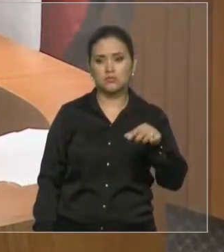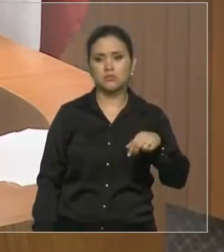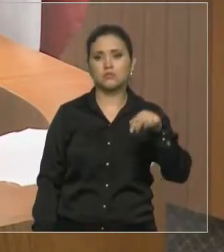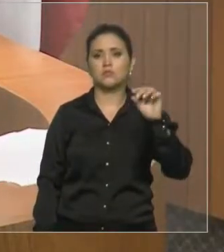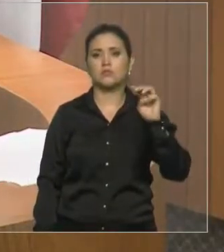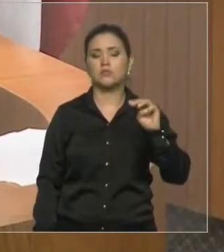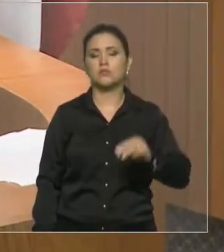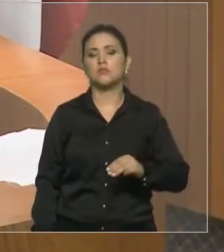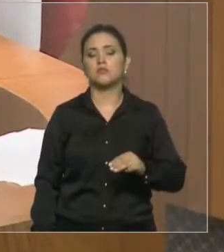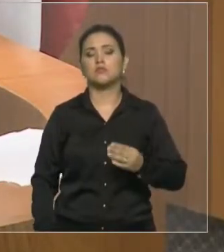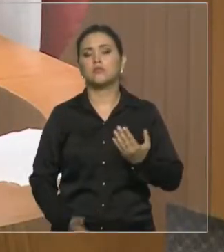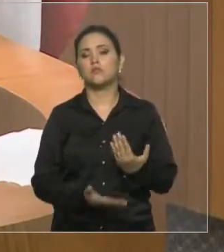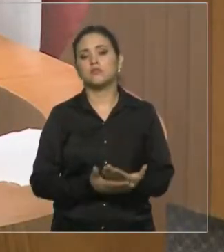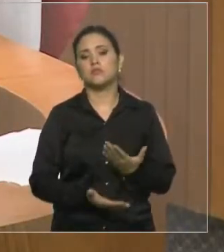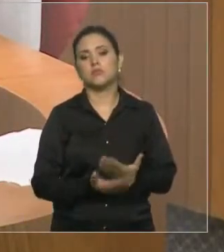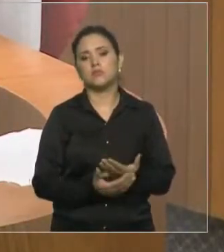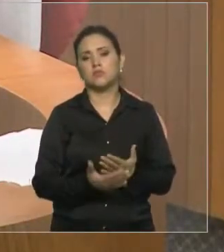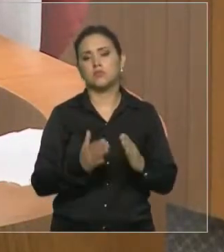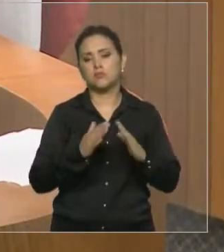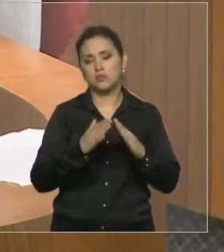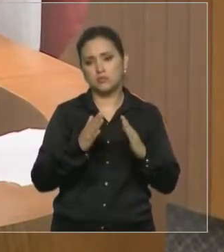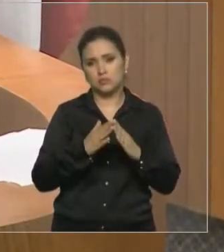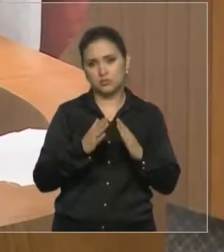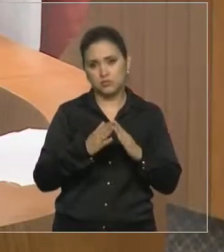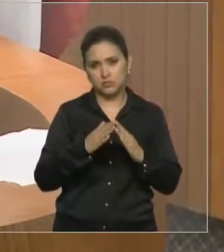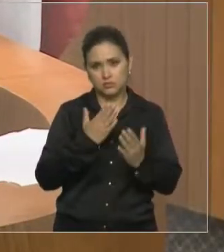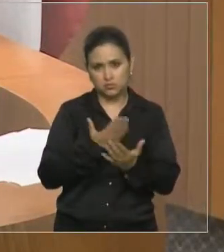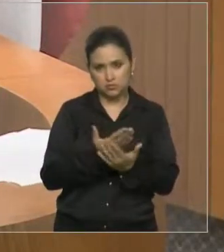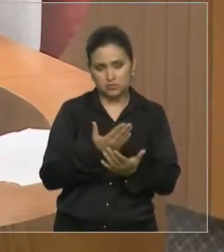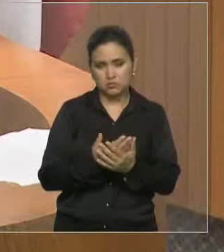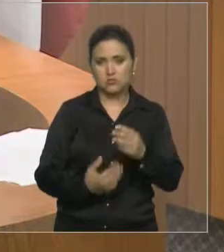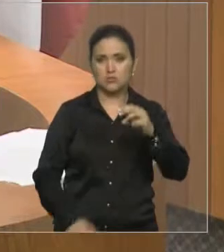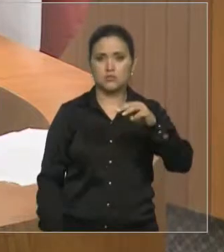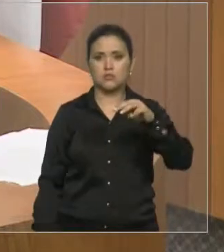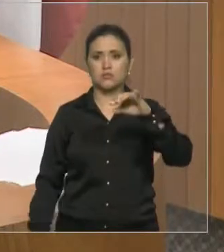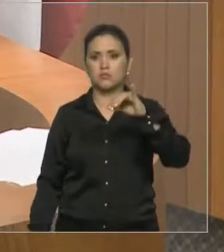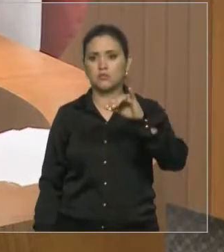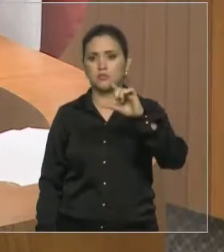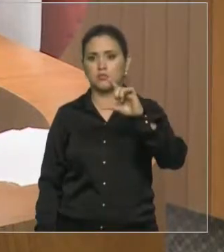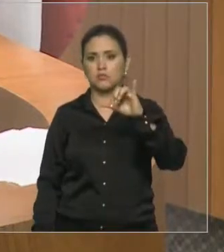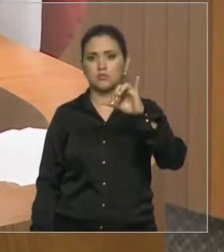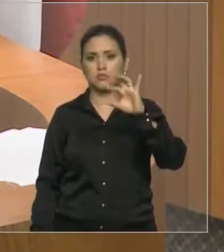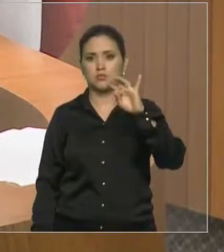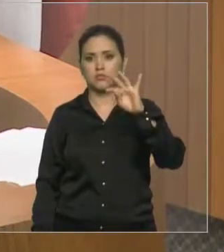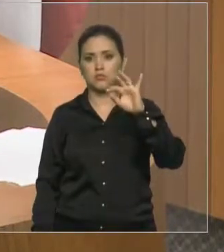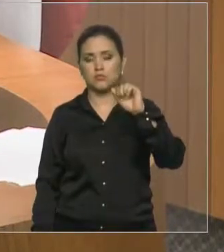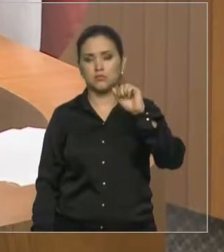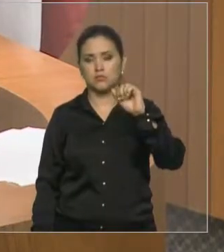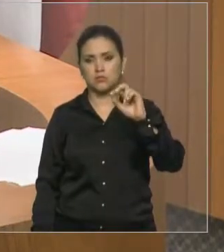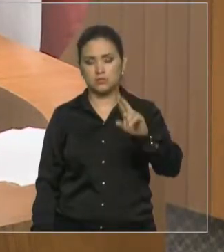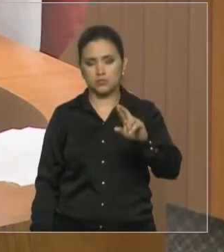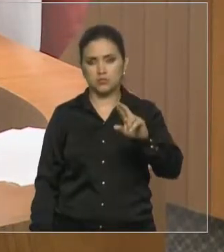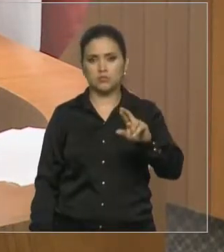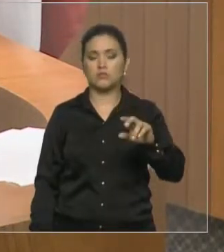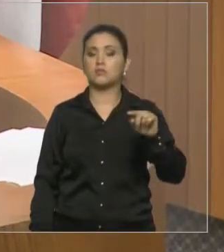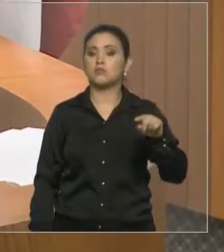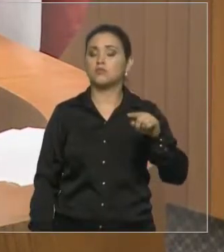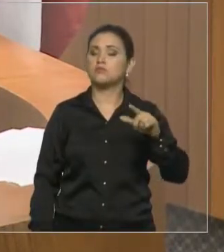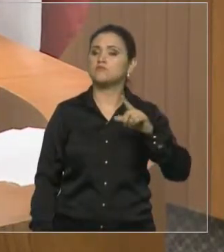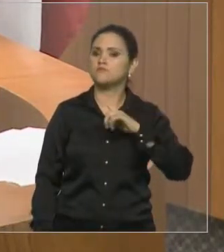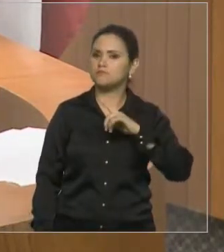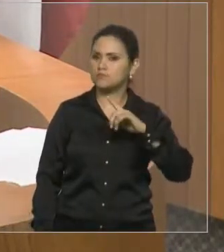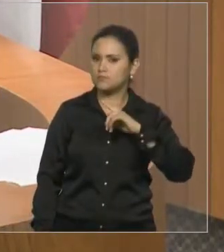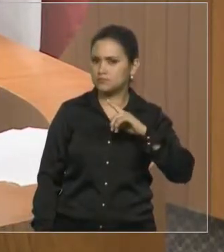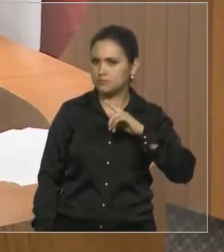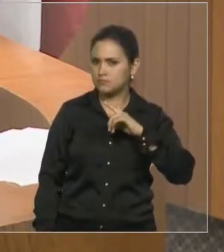militares os colégios militares no maranhão eles tiveram resultado muito acima da média no último na